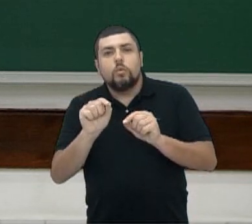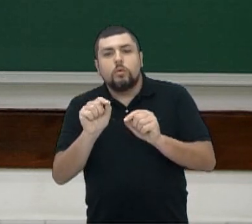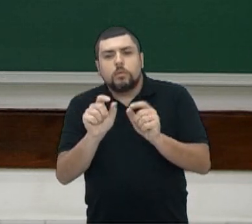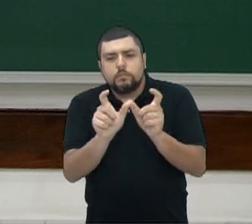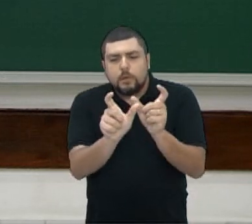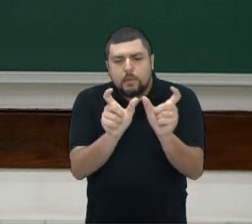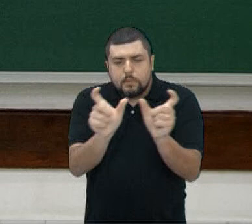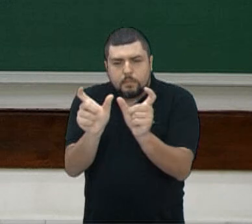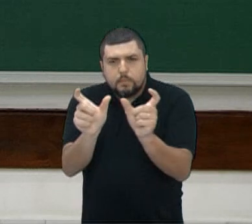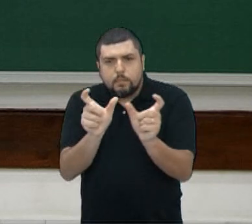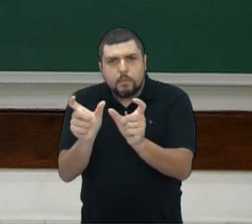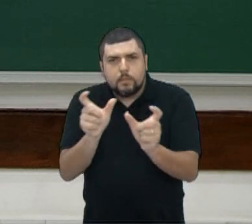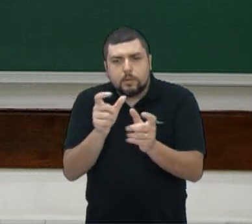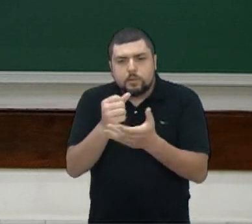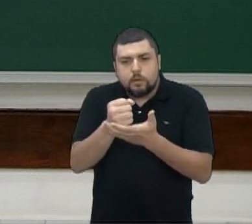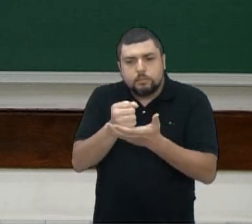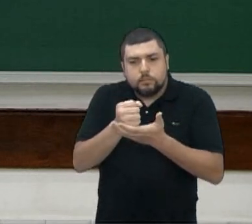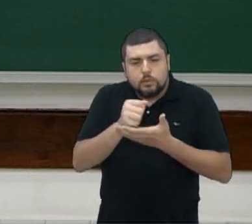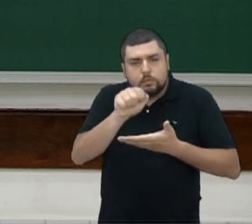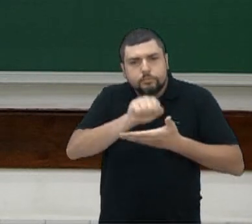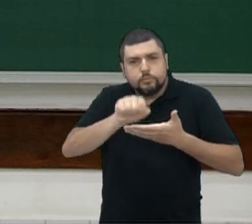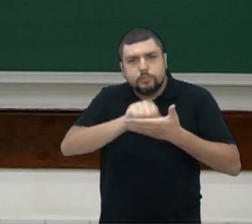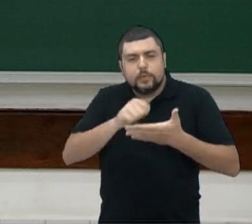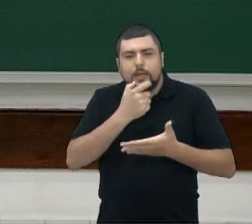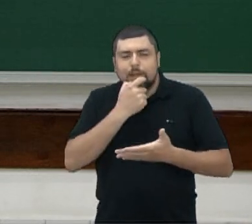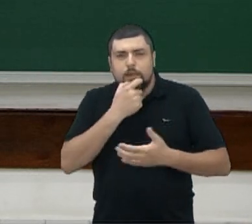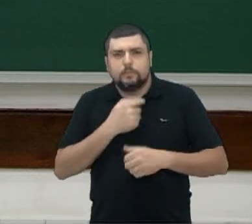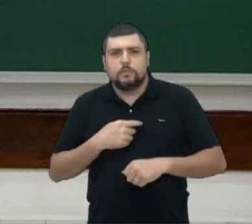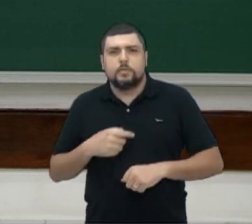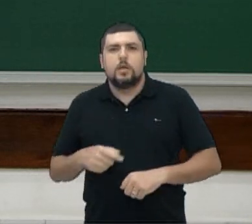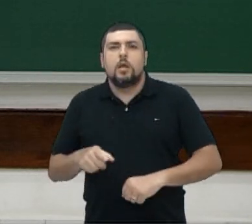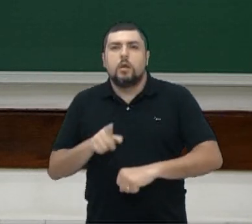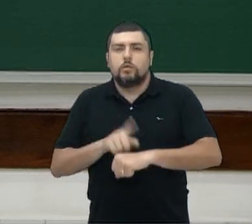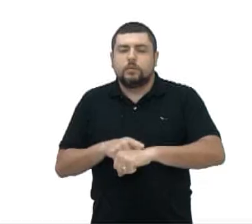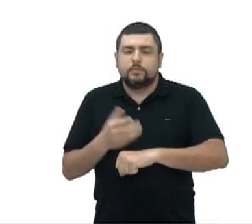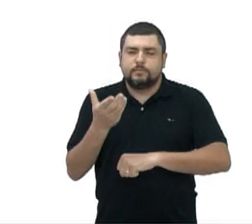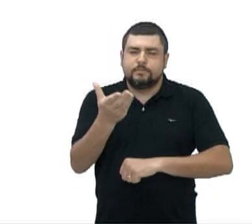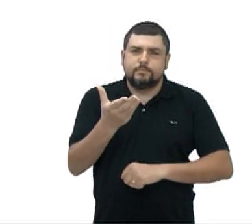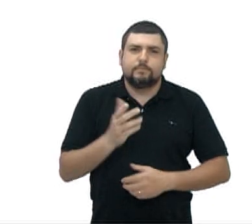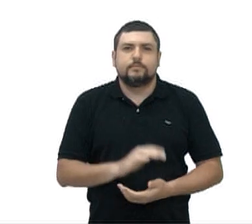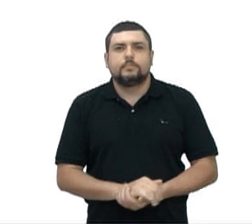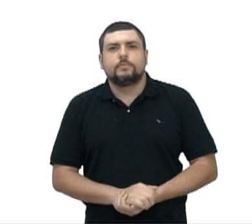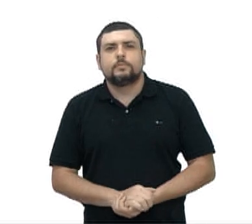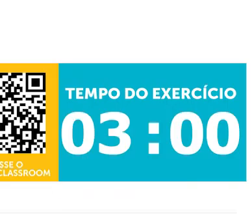dar a resposta em inglês, ok? Eu vou dar um tempinho para vocês, a gente já conversa.